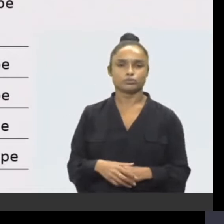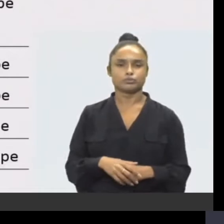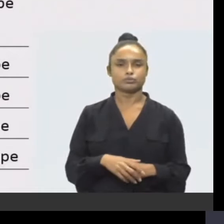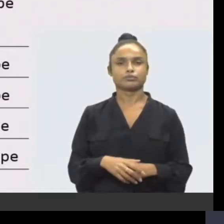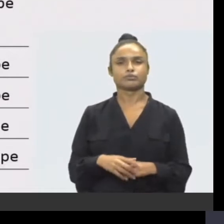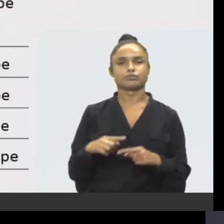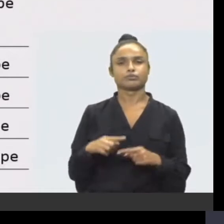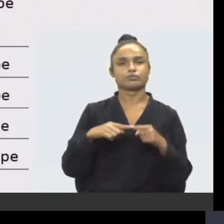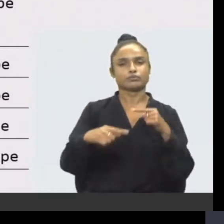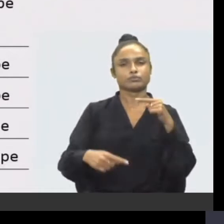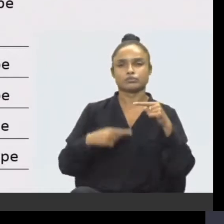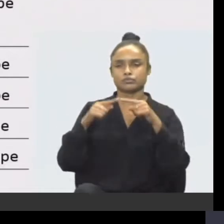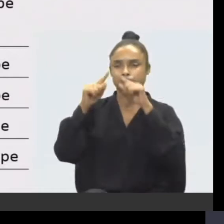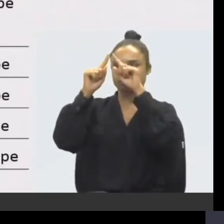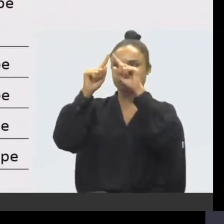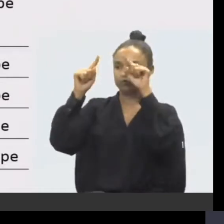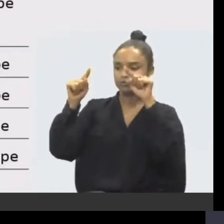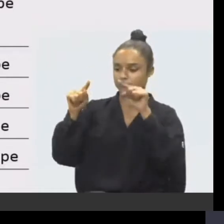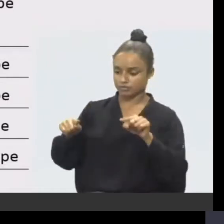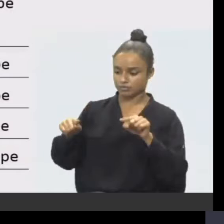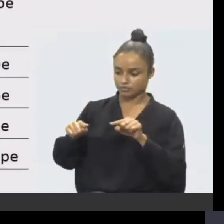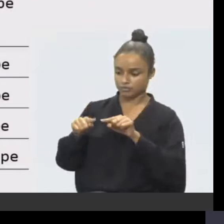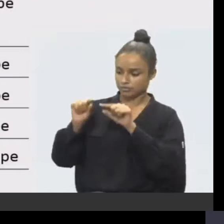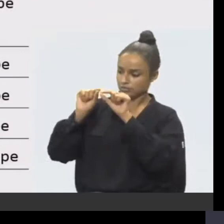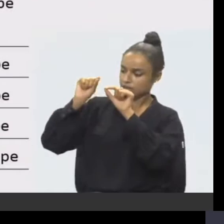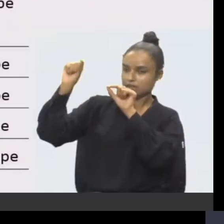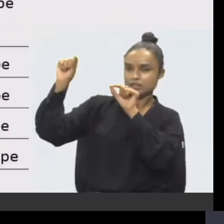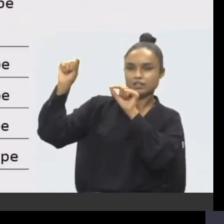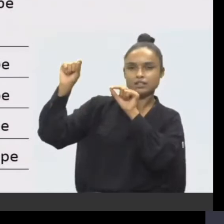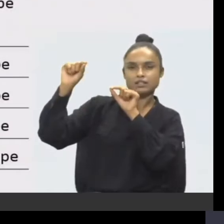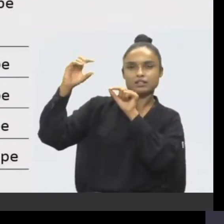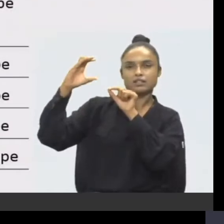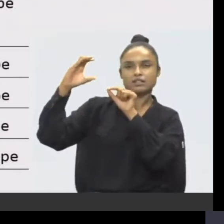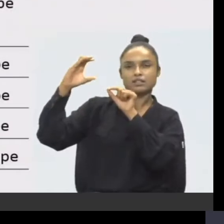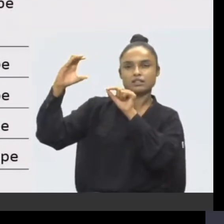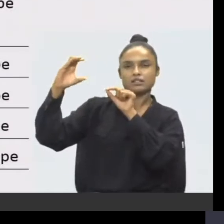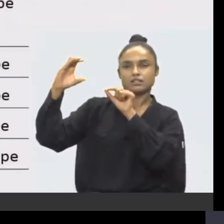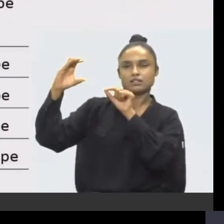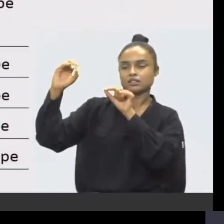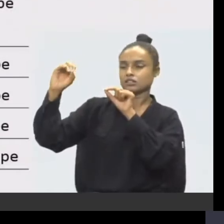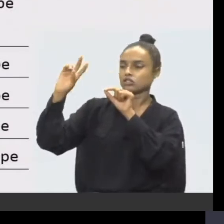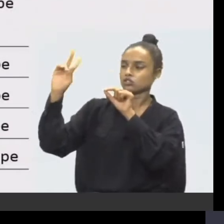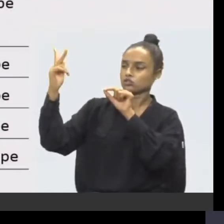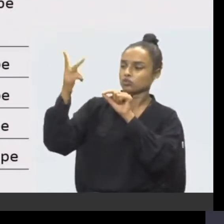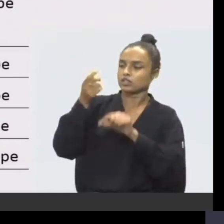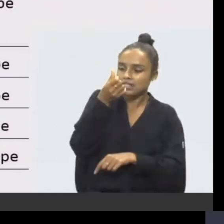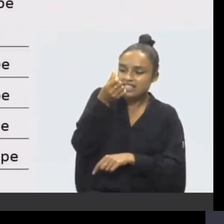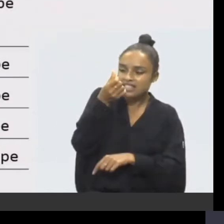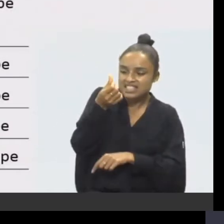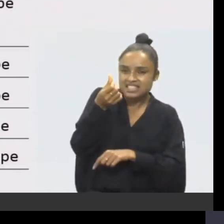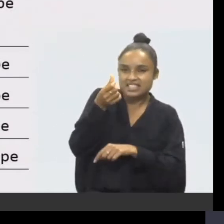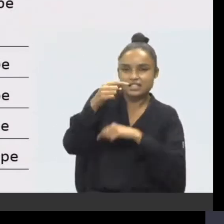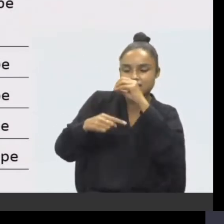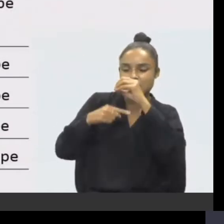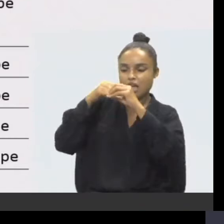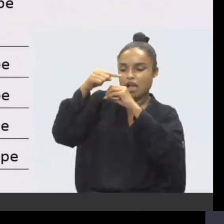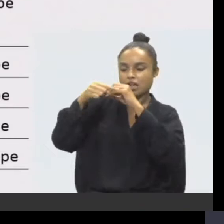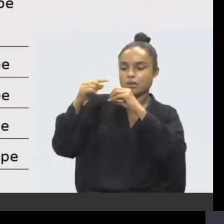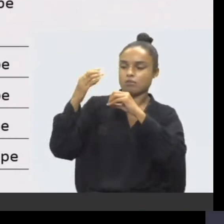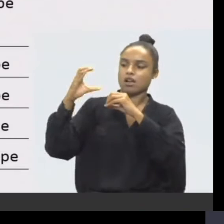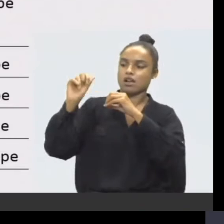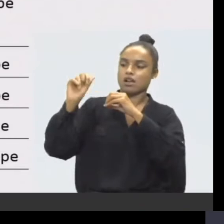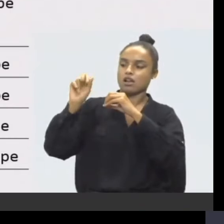do ciclohexanol vai ser essa estrutura aqui. Então, é um ciclo com 6 átomos de carbono e que apresenta, então,